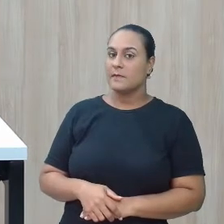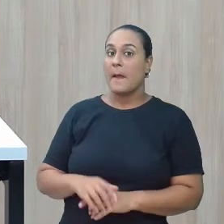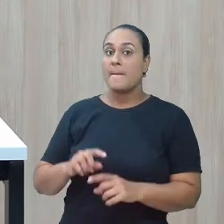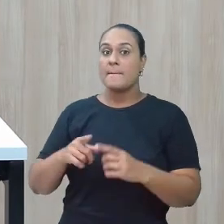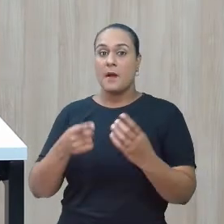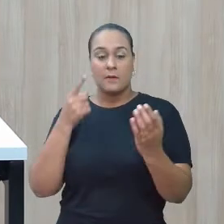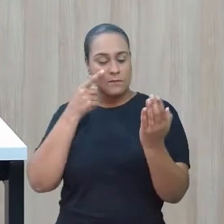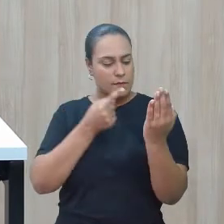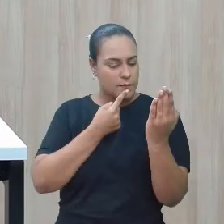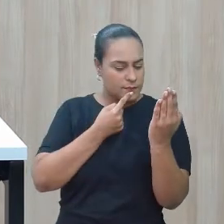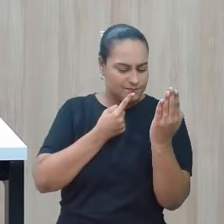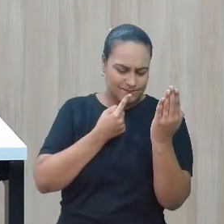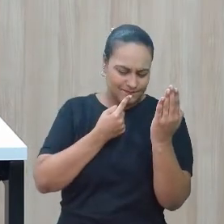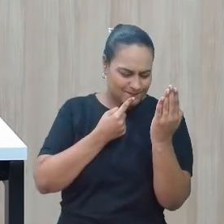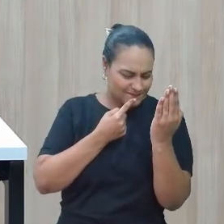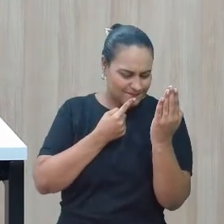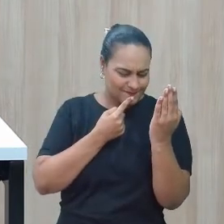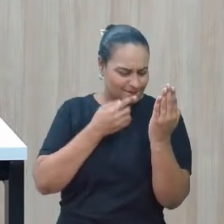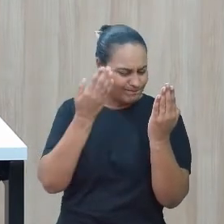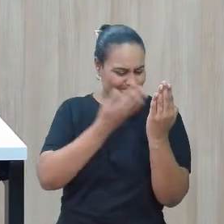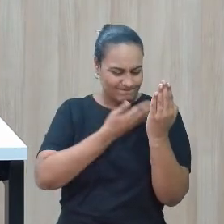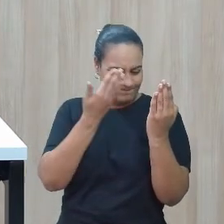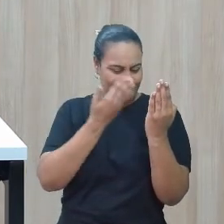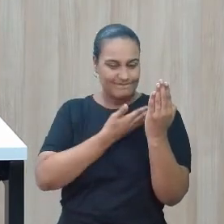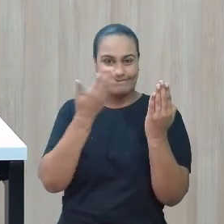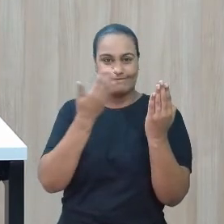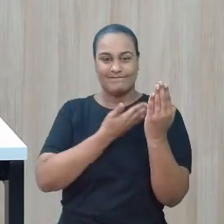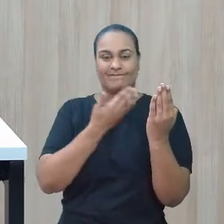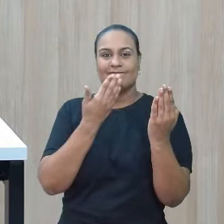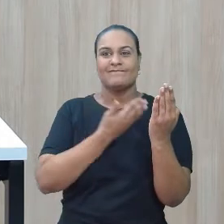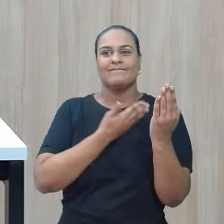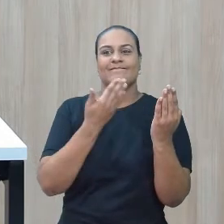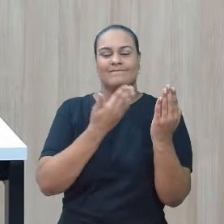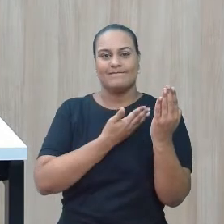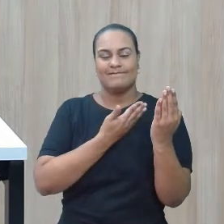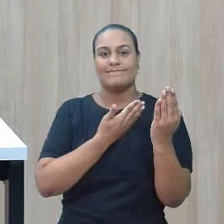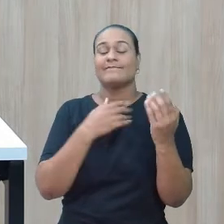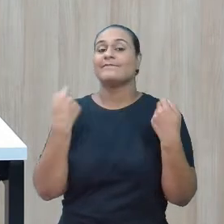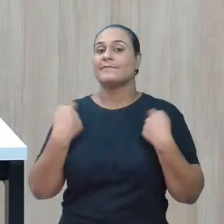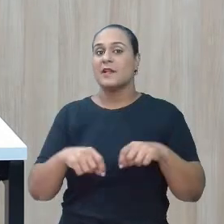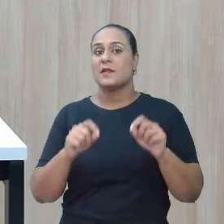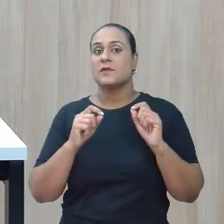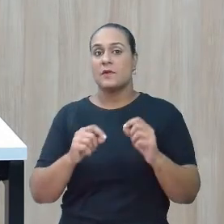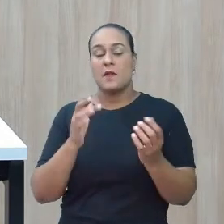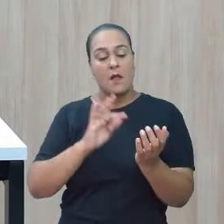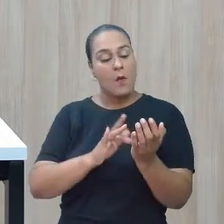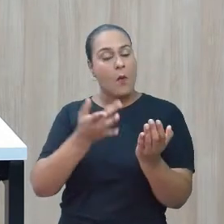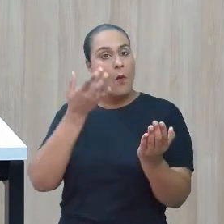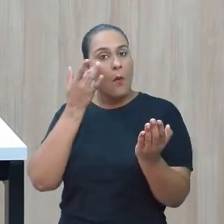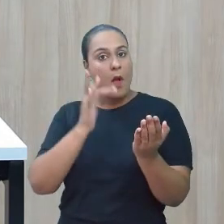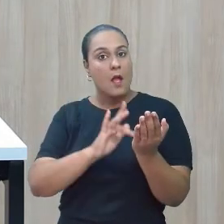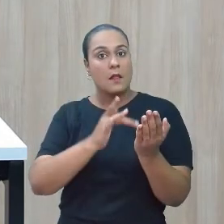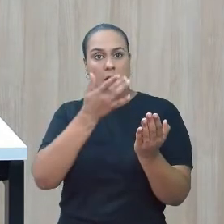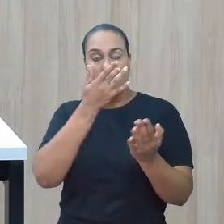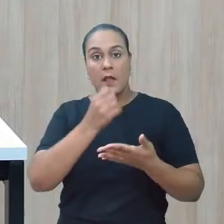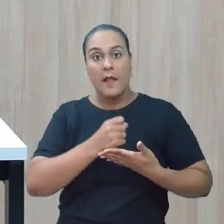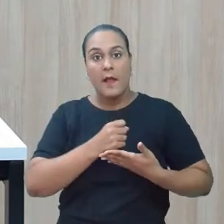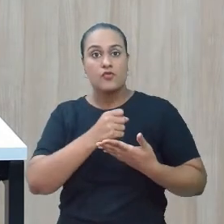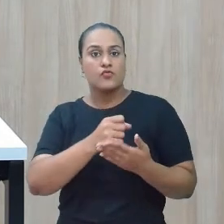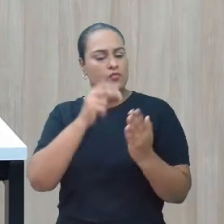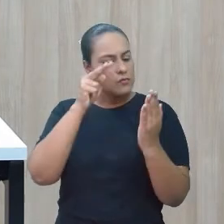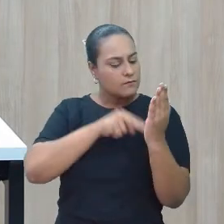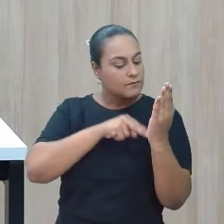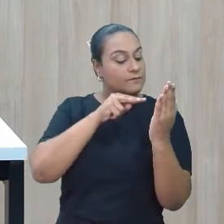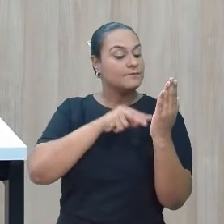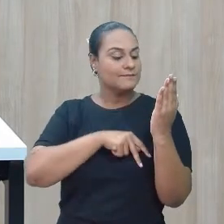acontece? Ele precisa, né, rapidinho, ele precisa de uma lente que venha a corrigir. E essa